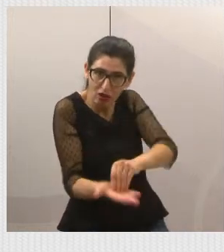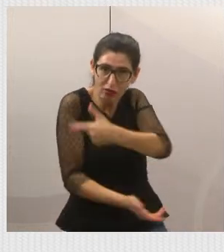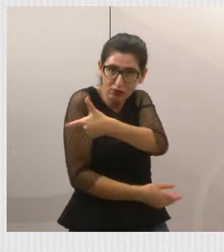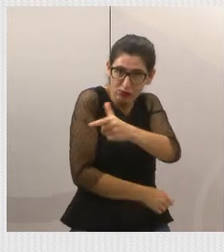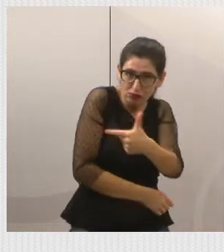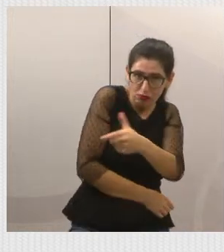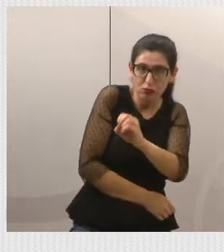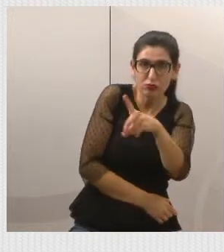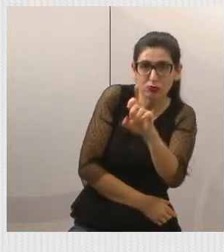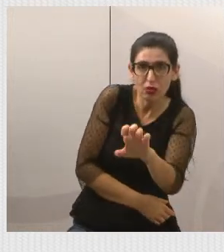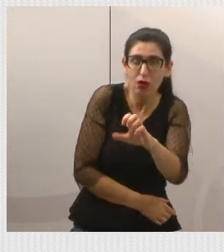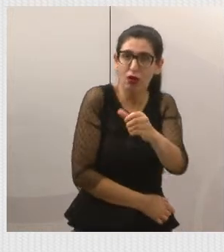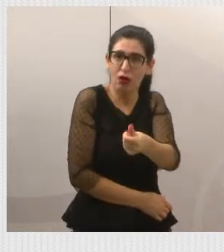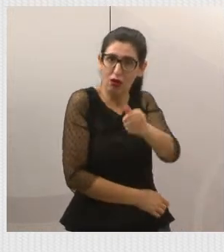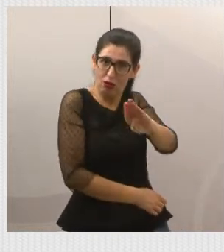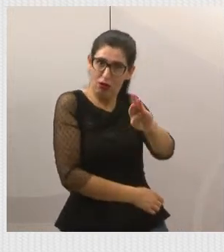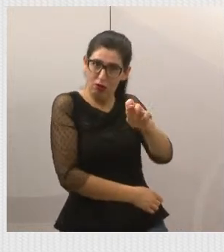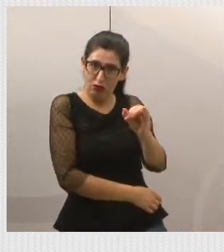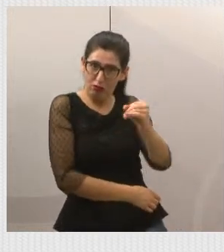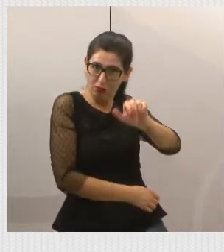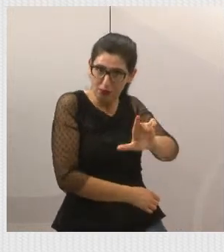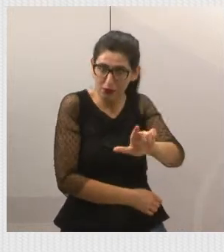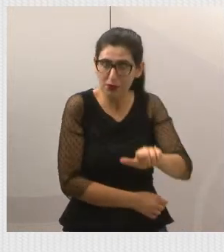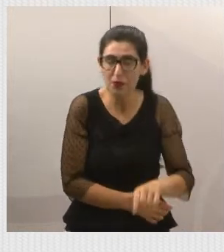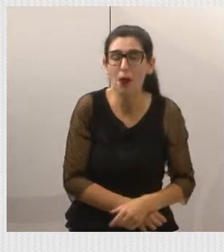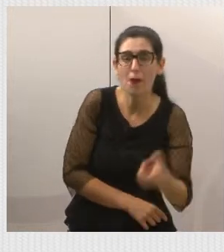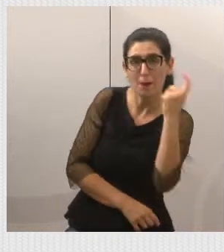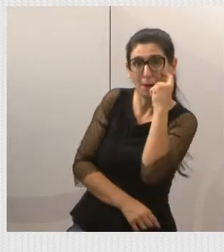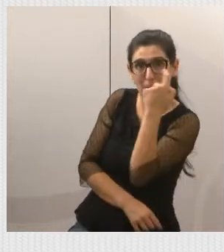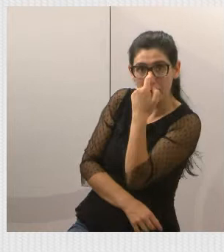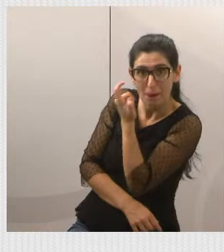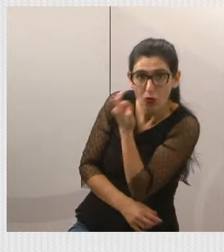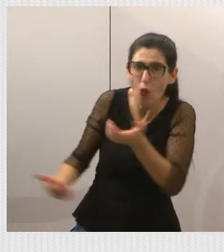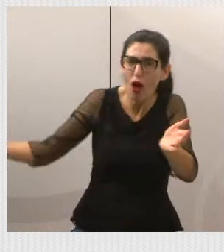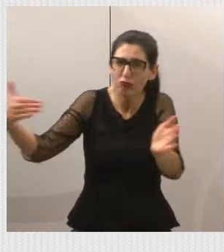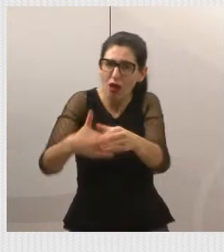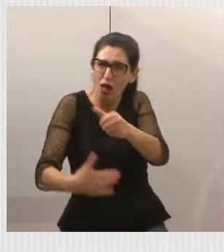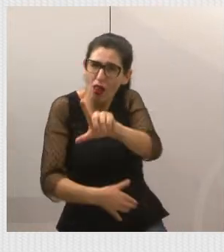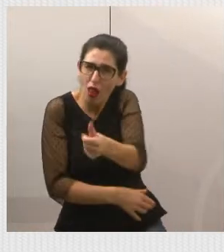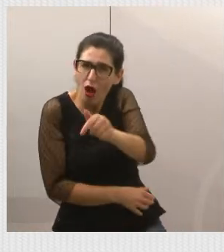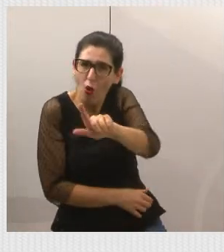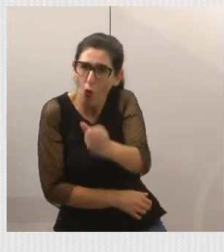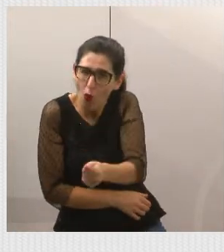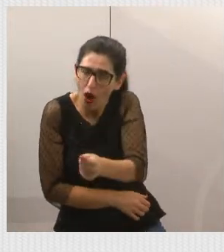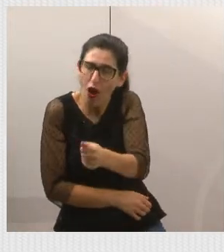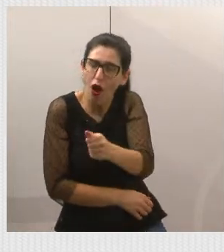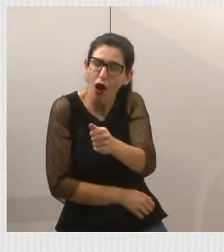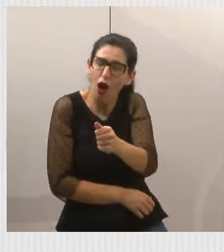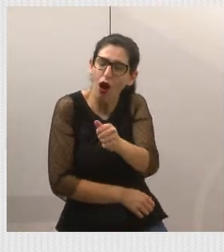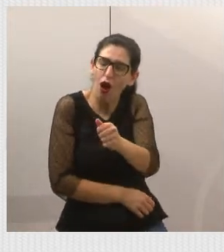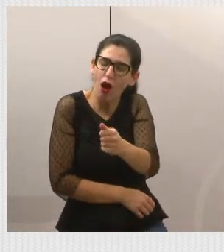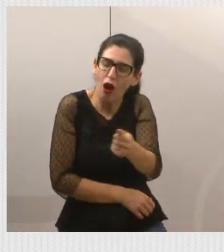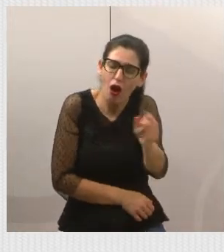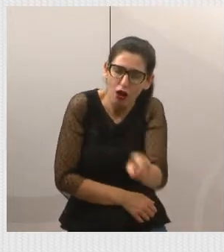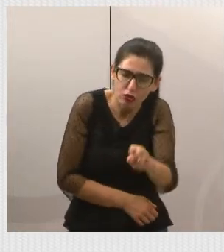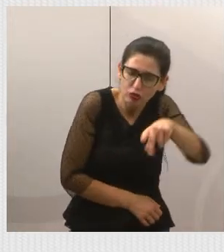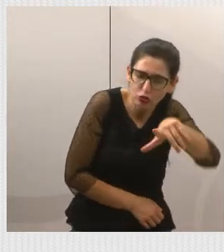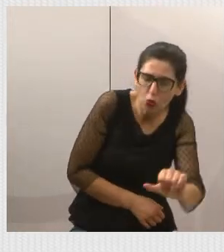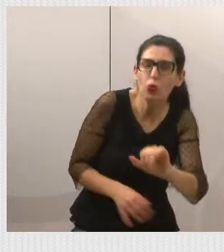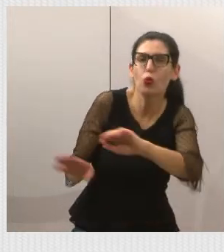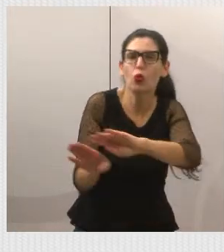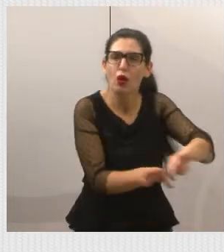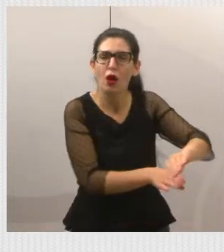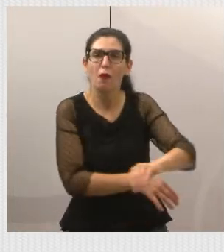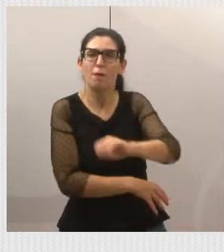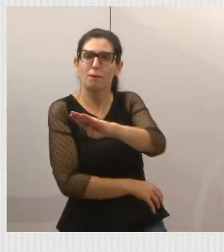abril, chega do Meia-Lua ao Lagoa Azul, faz Santo Antônio da Boa Vista, Bela Vista, então